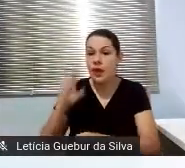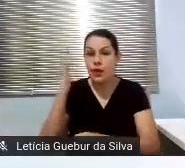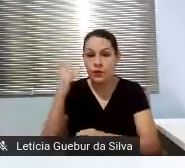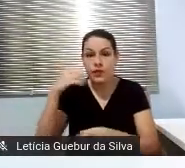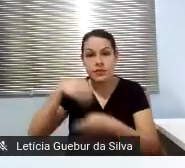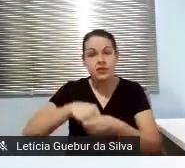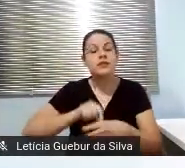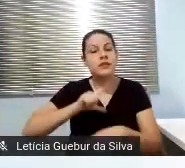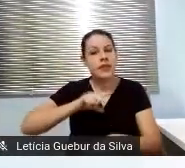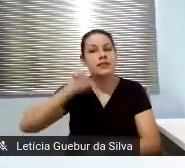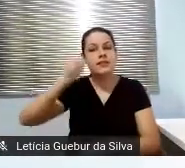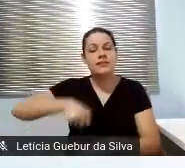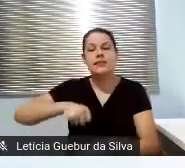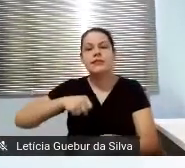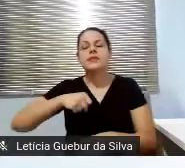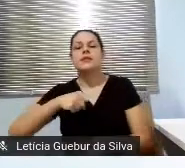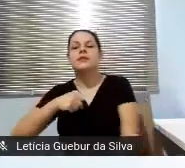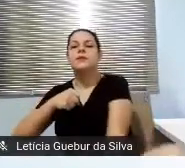ali